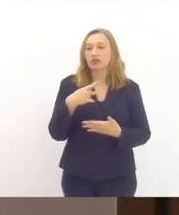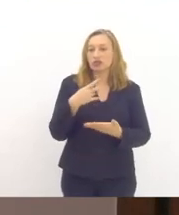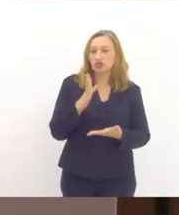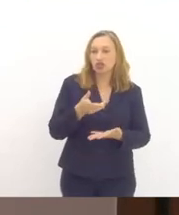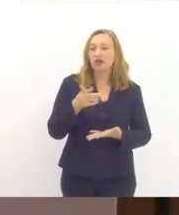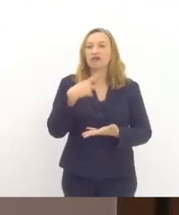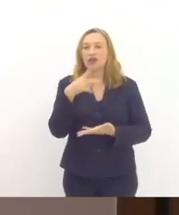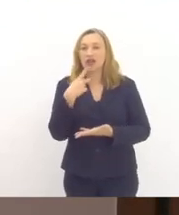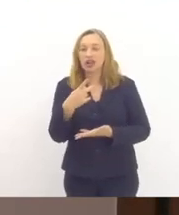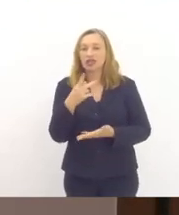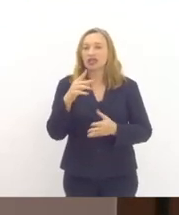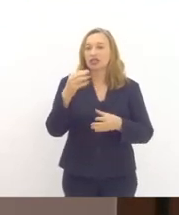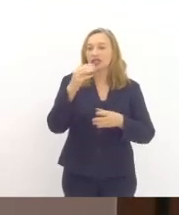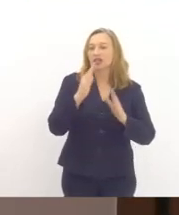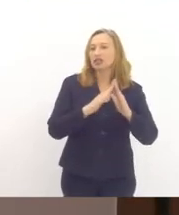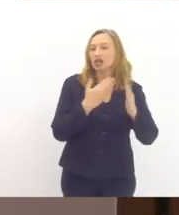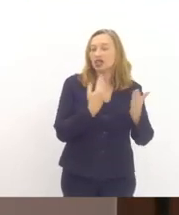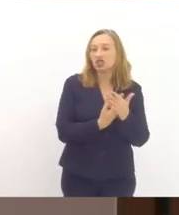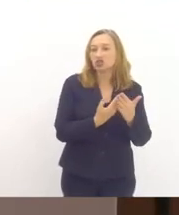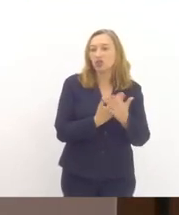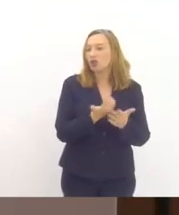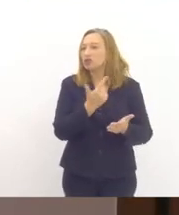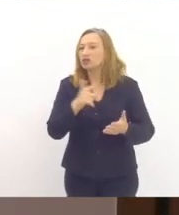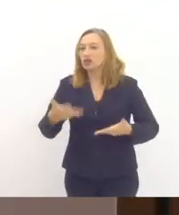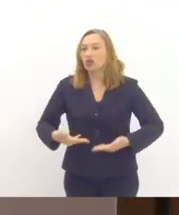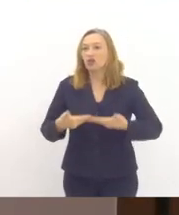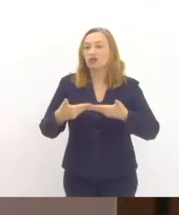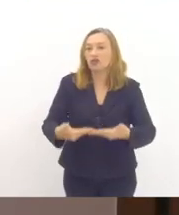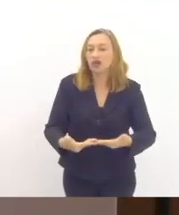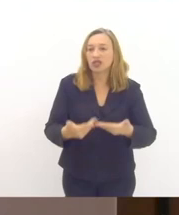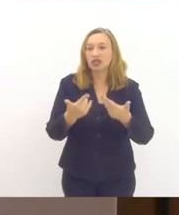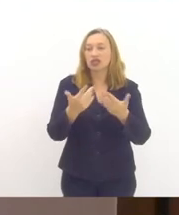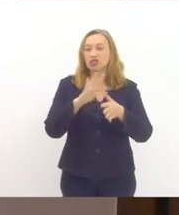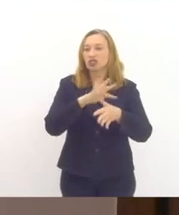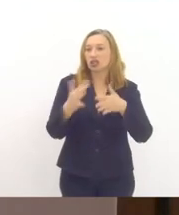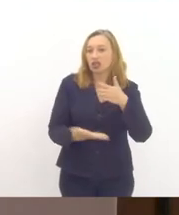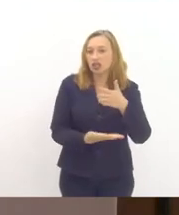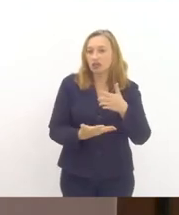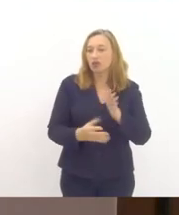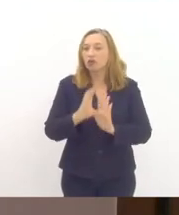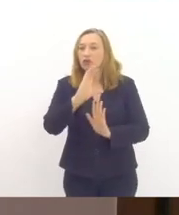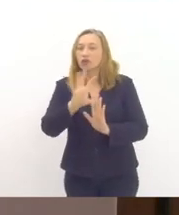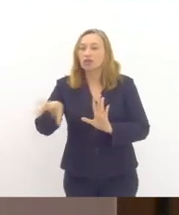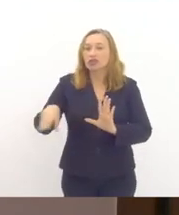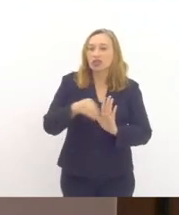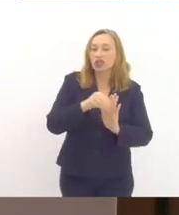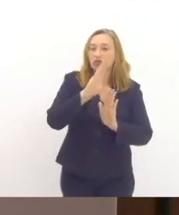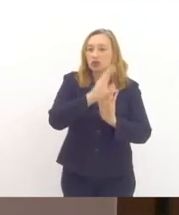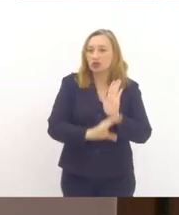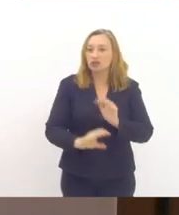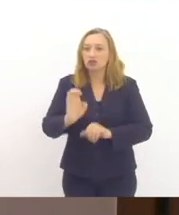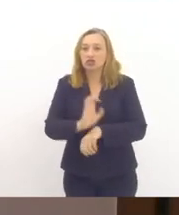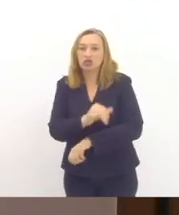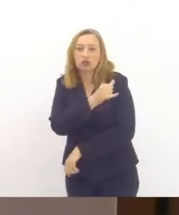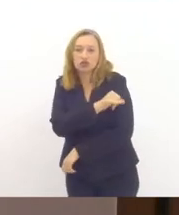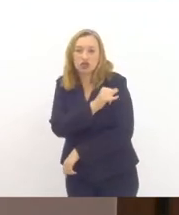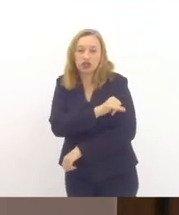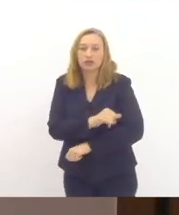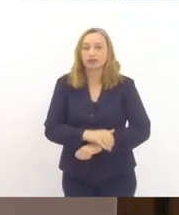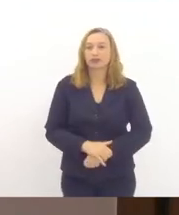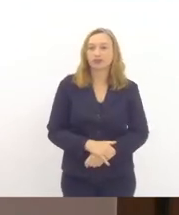Não há nas escolas a oferta de línguas como componente curricular no estado do Rio de Janeiro.